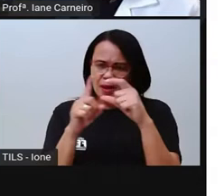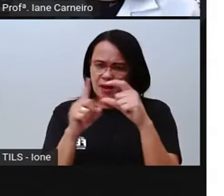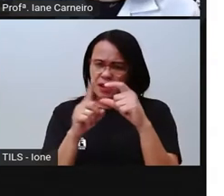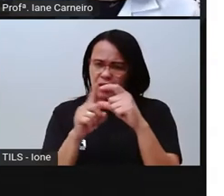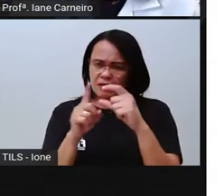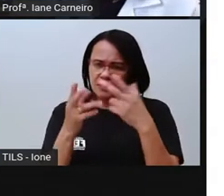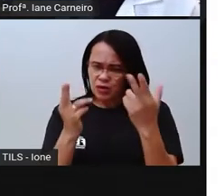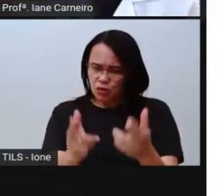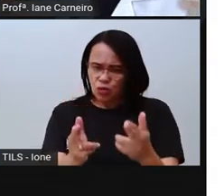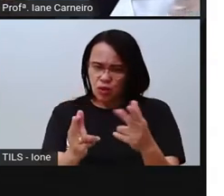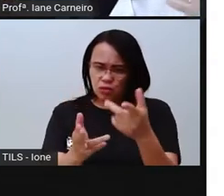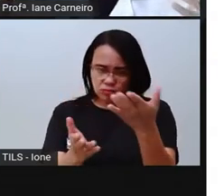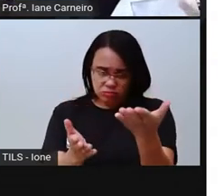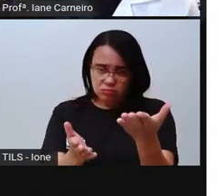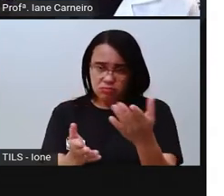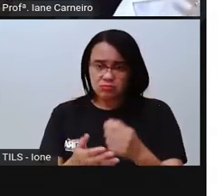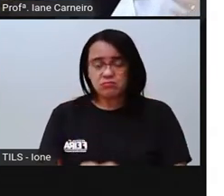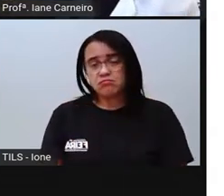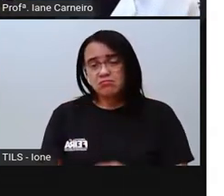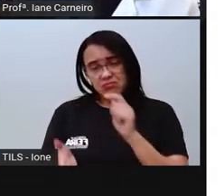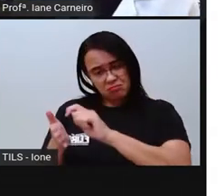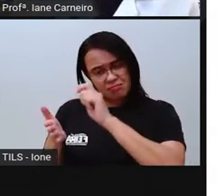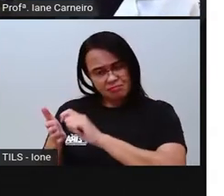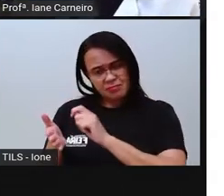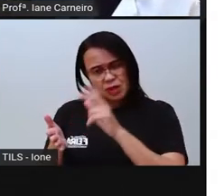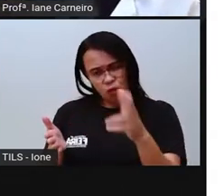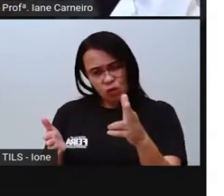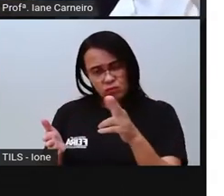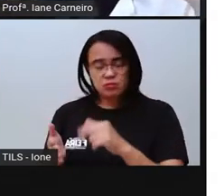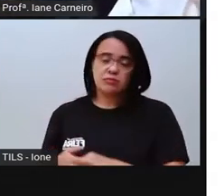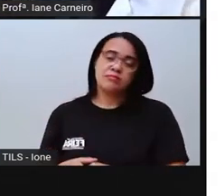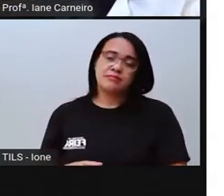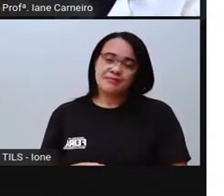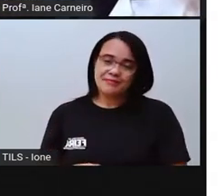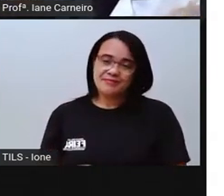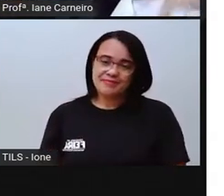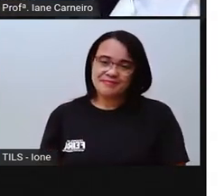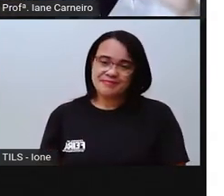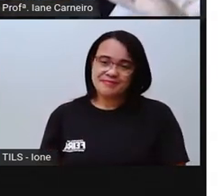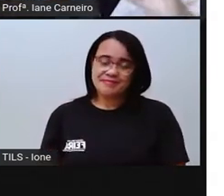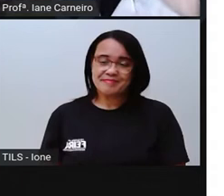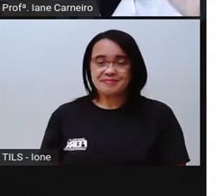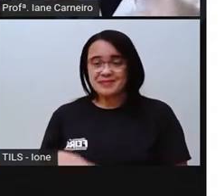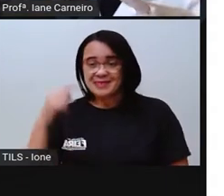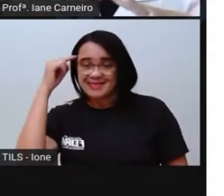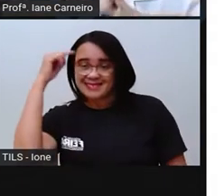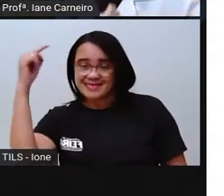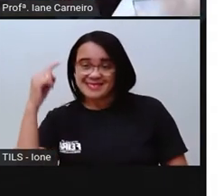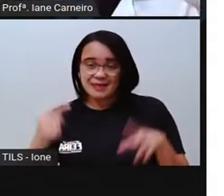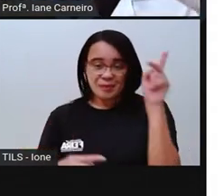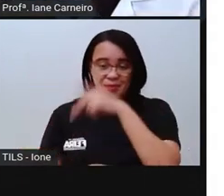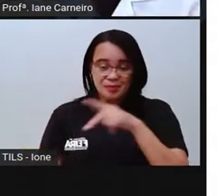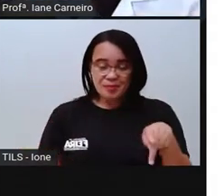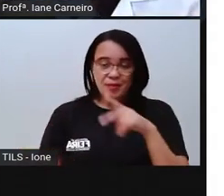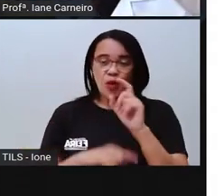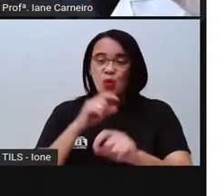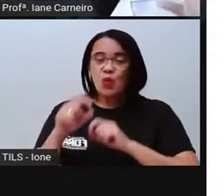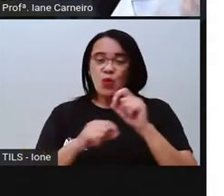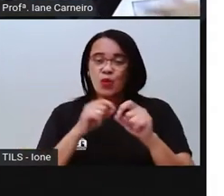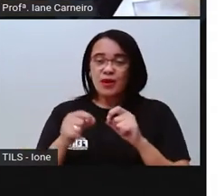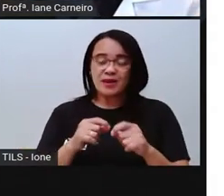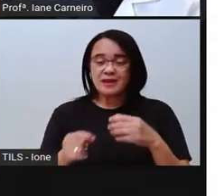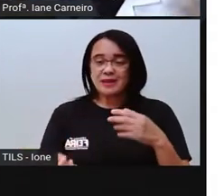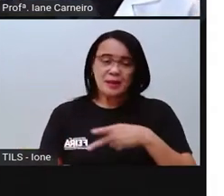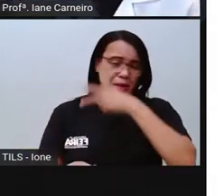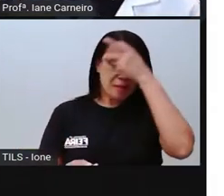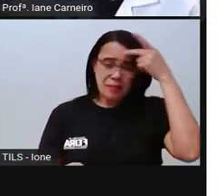dessa forma? A Pro, quando olha a capa desse livro, a Pro pensa, né, que é como se fosse que alguém tivesse escrito essa